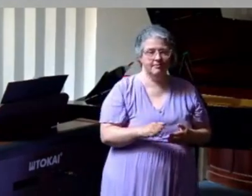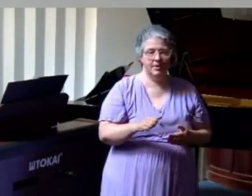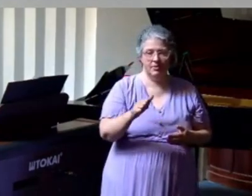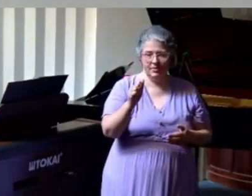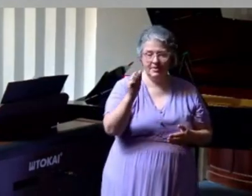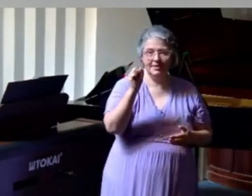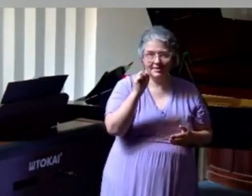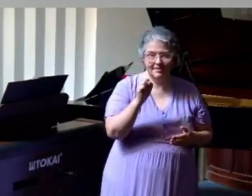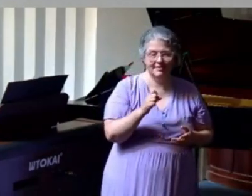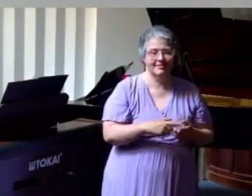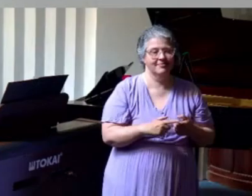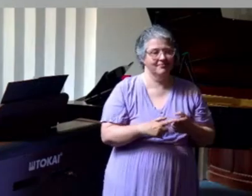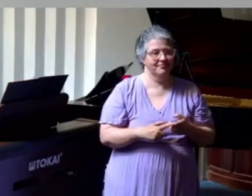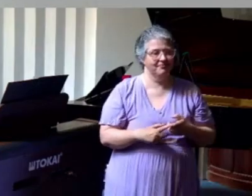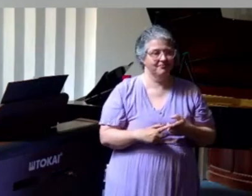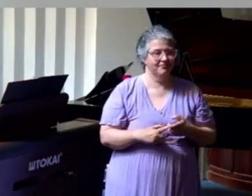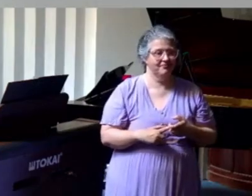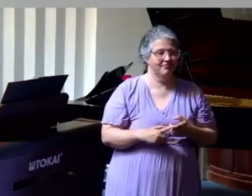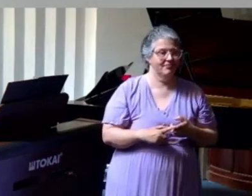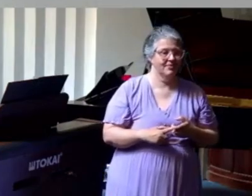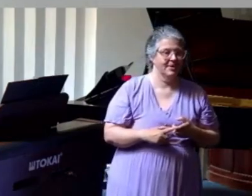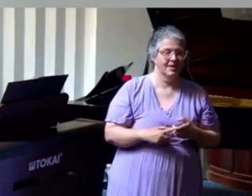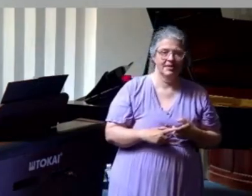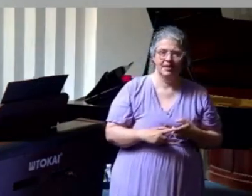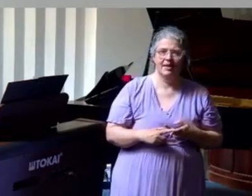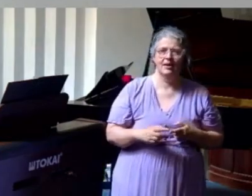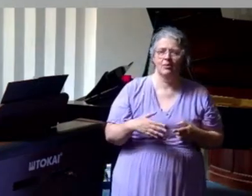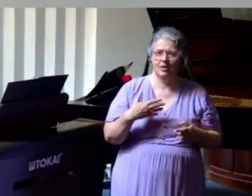do rei Uzias. Eu vi o Senhor.